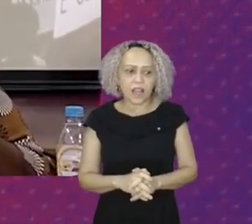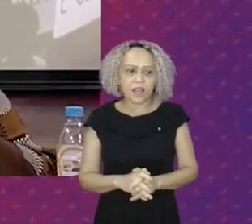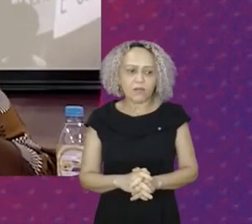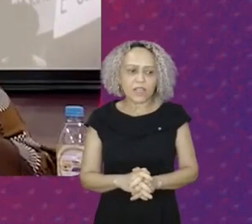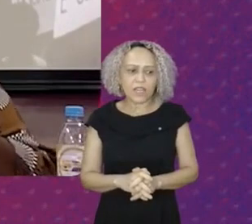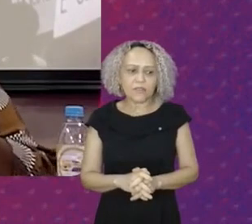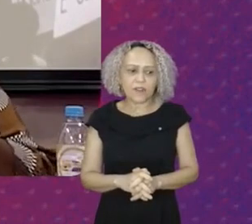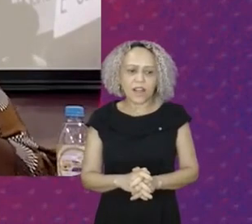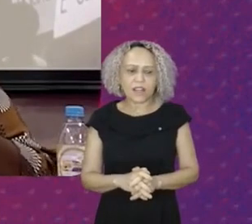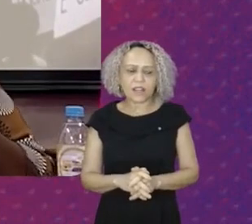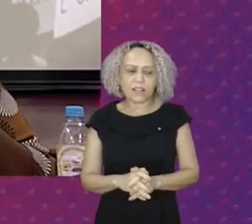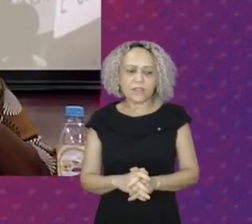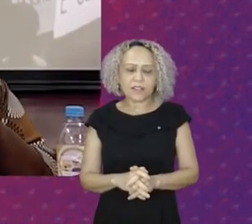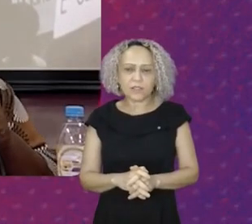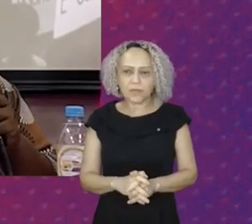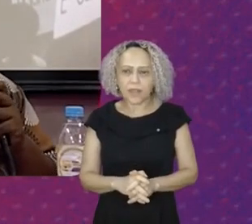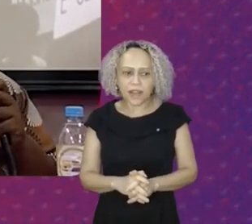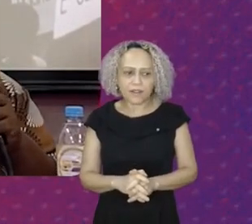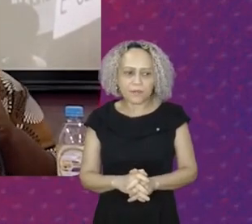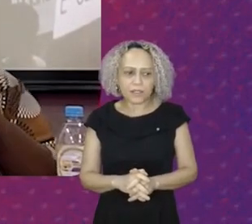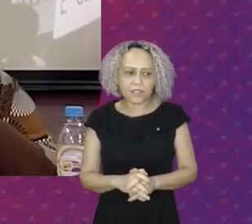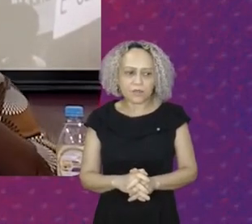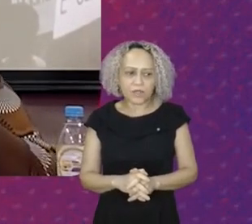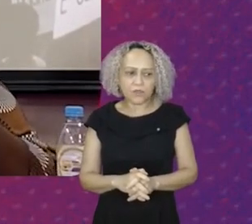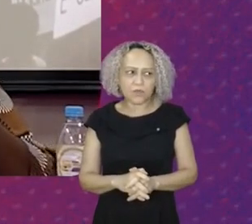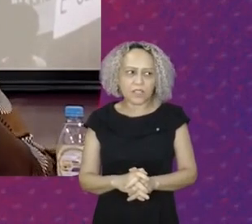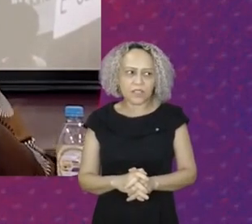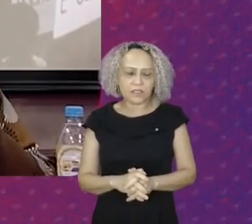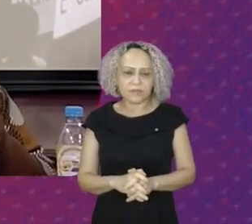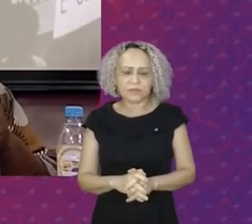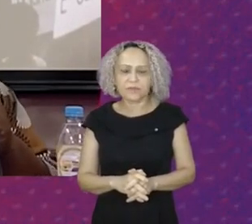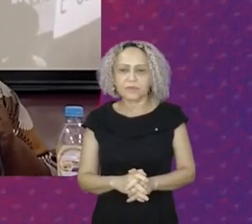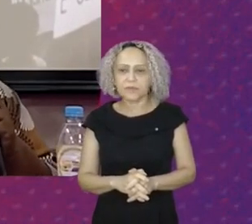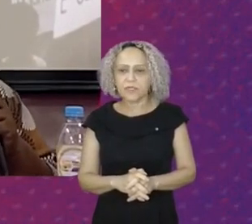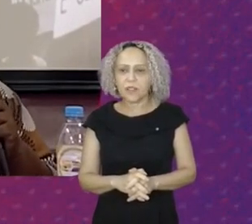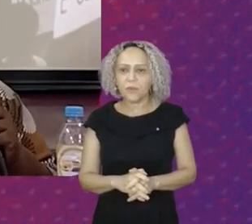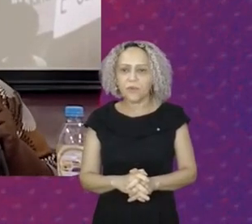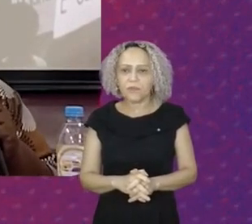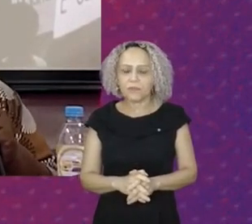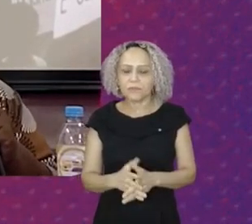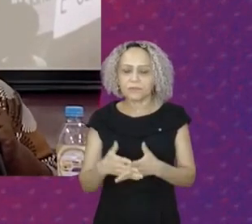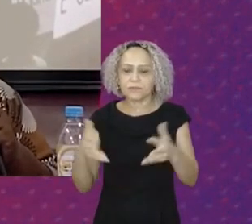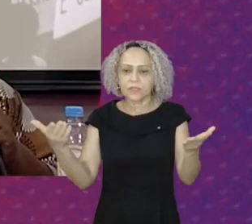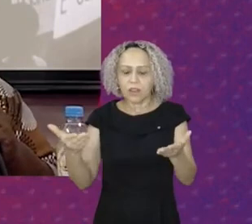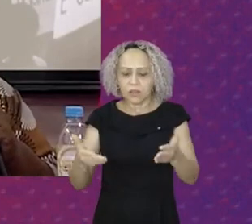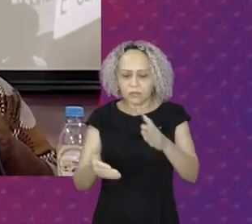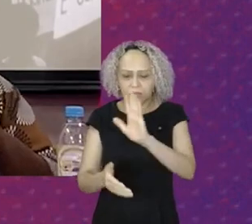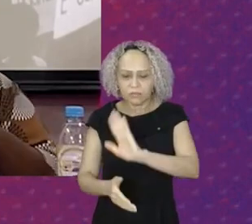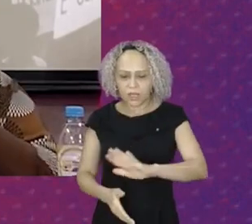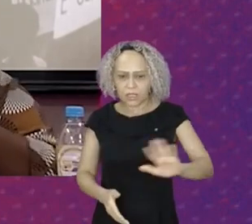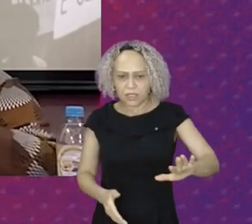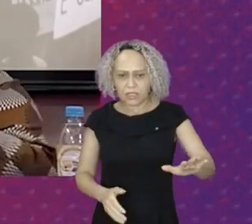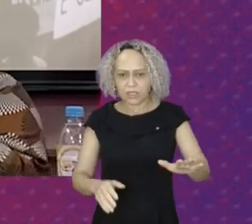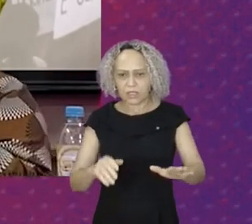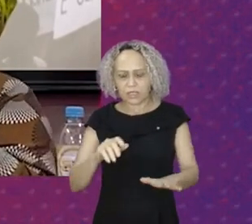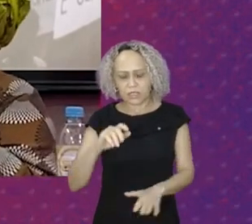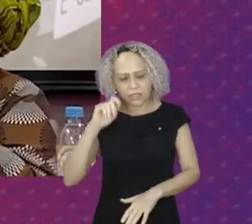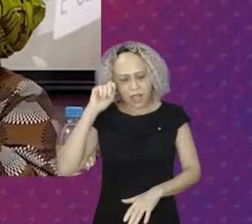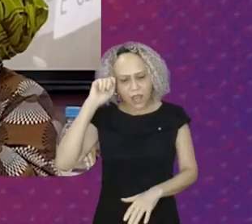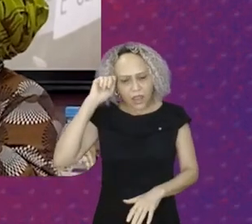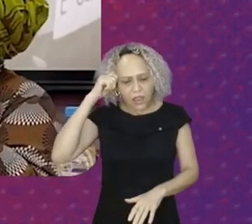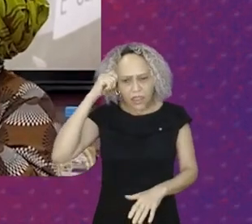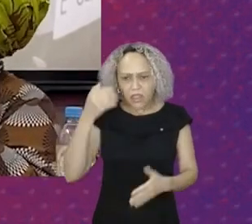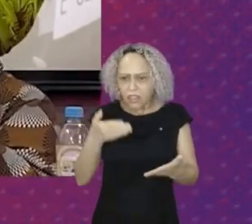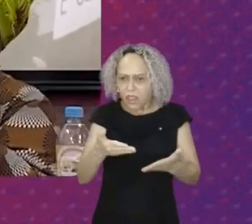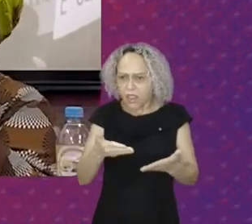filhas de trabalhadores que, em sua maioria, eram crianças negras. Era assim que era tratado, do ponto de vista da legislação.